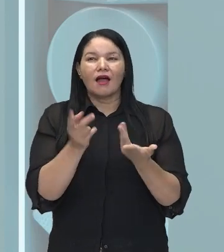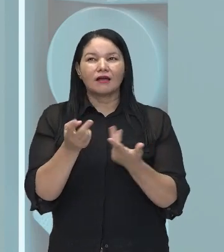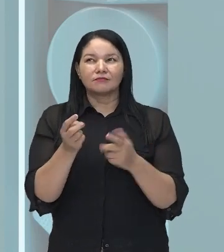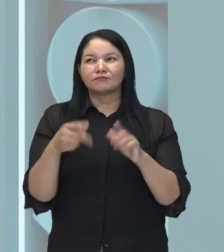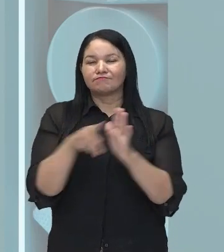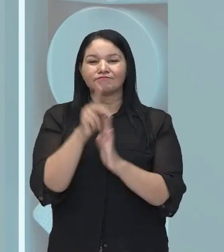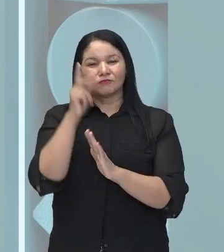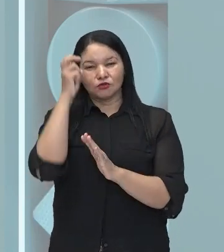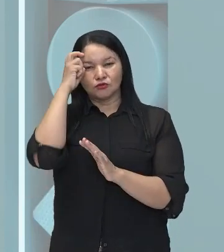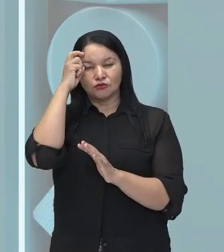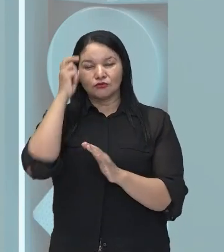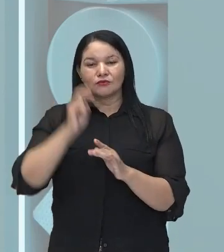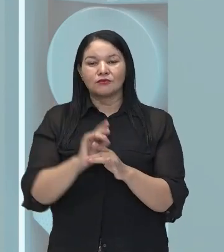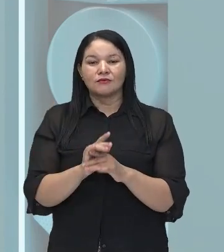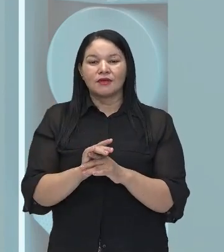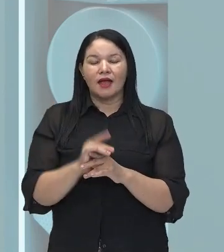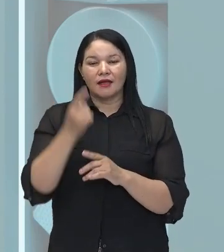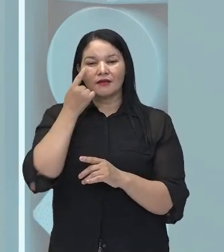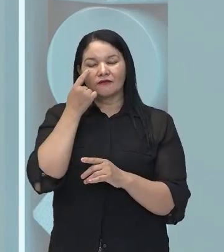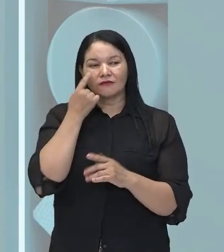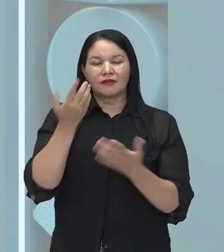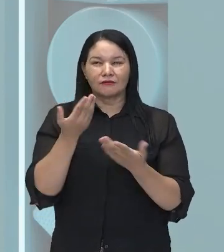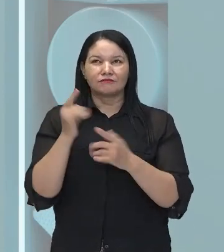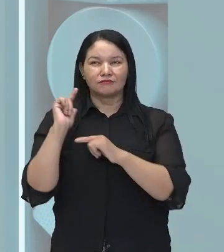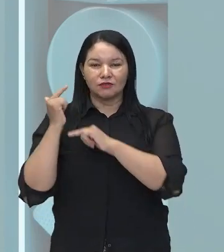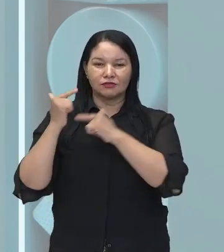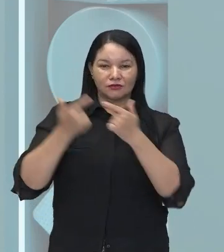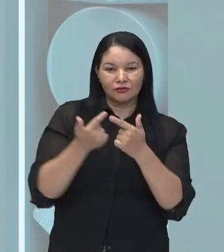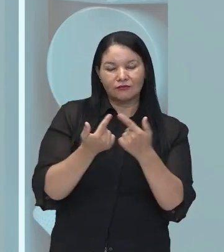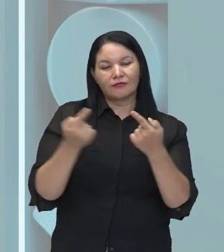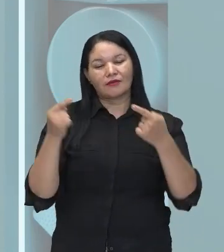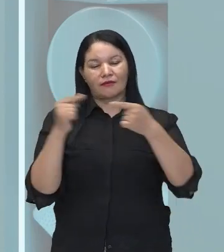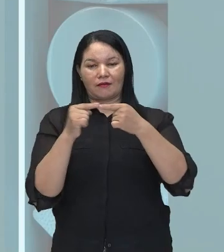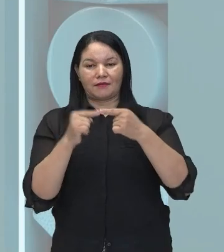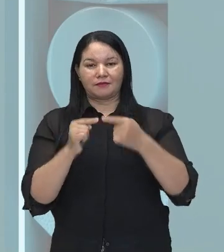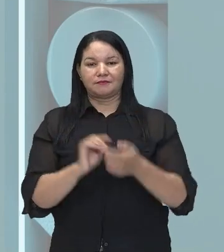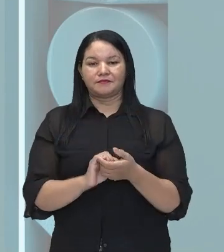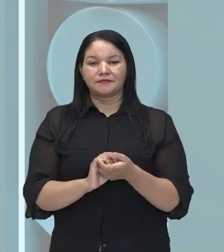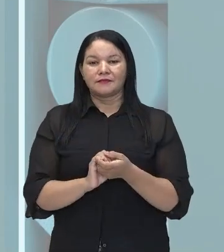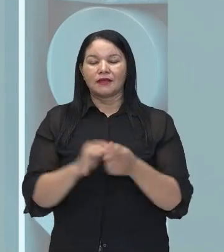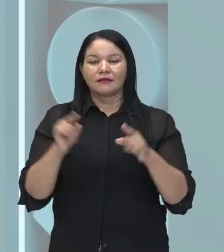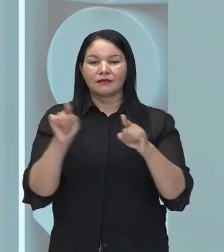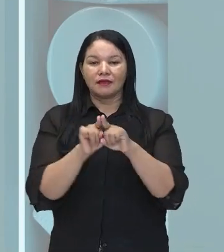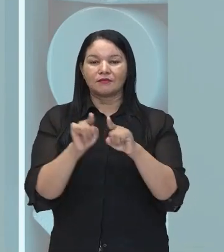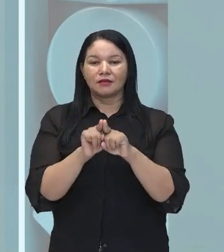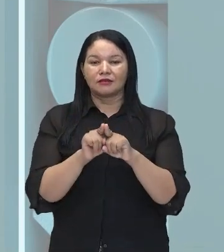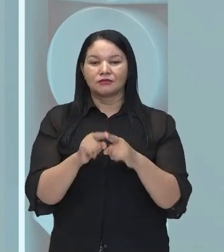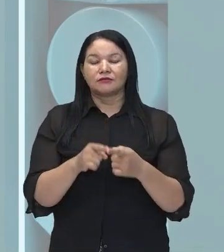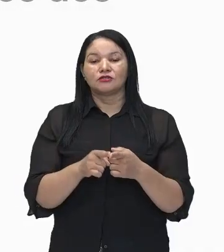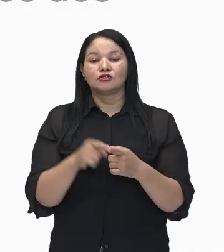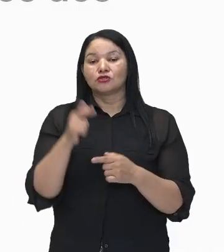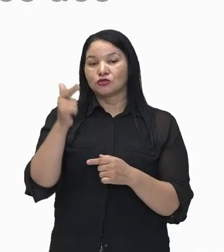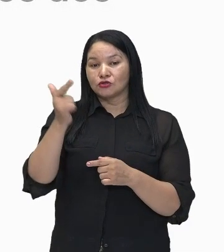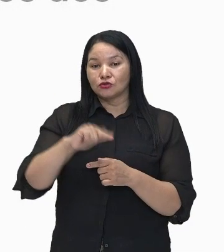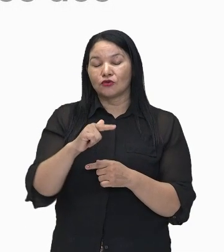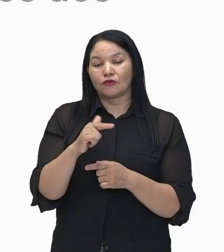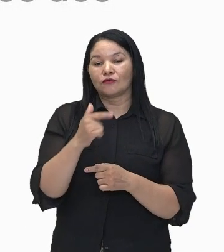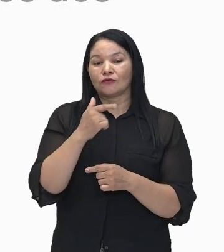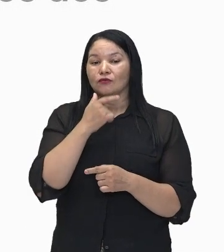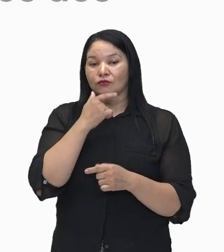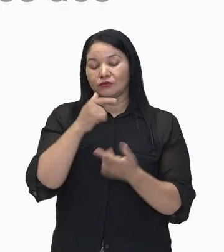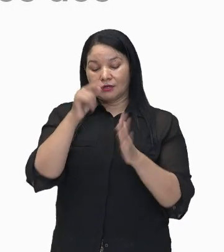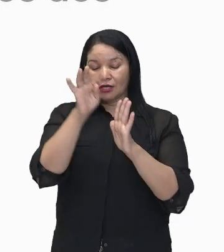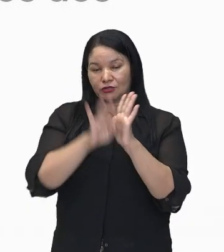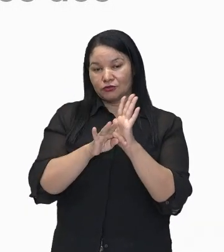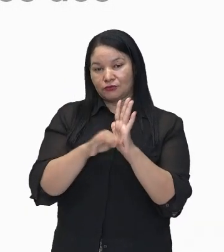estética mais tradicional. Então percebe que Monteiro Lobato, como a gente viu no início do texto, colocando aí mais uma vez aí o Paranoia e Mistificação,